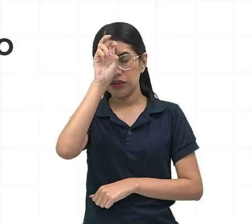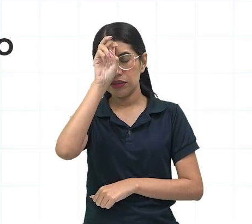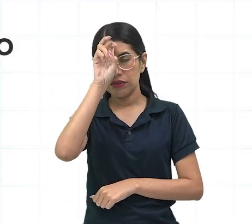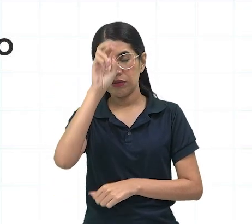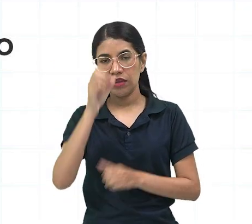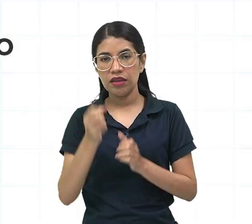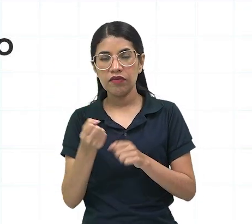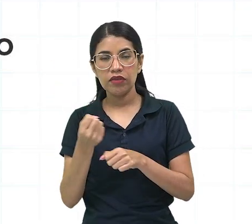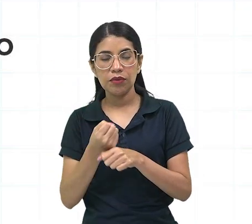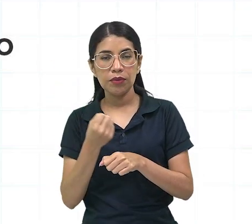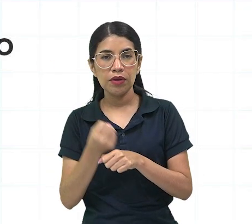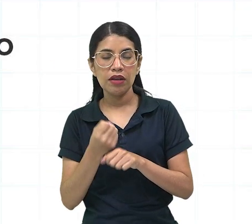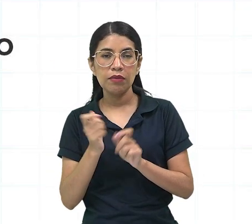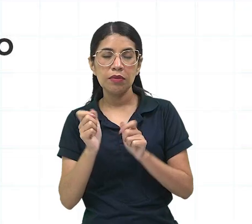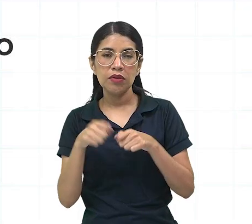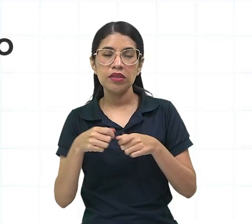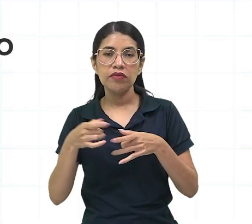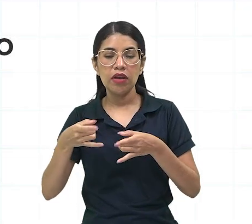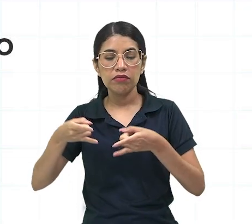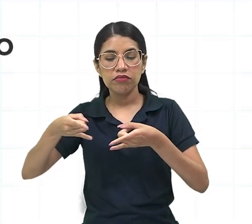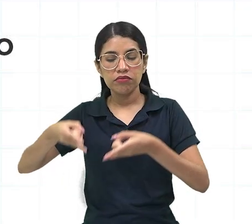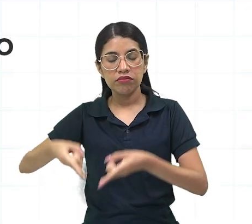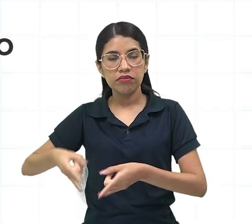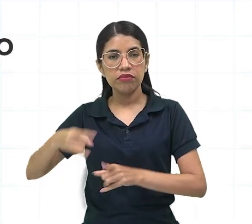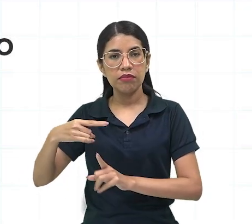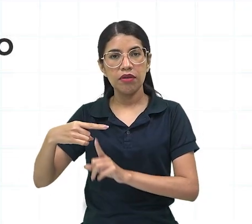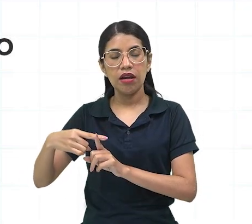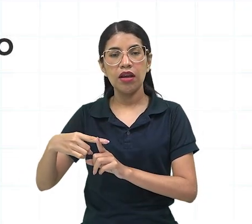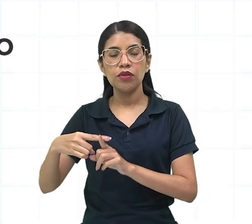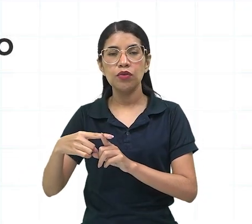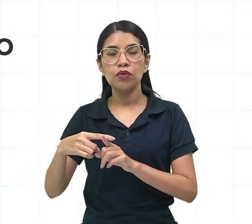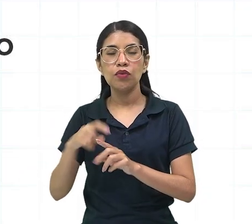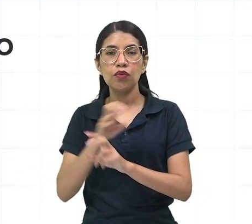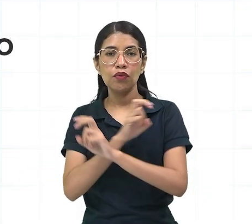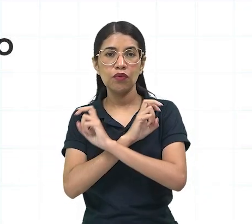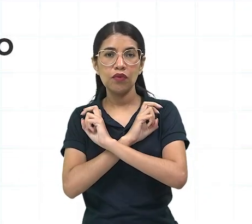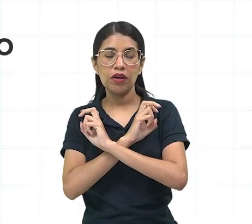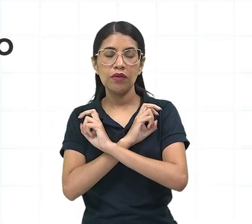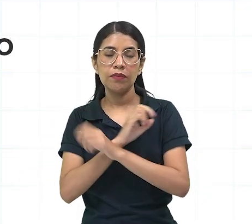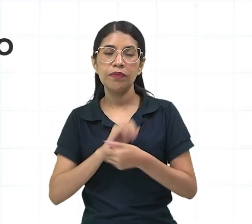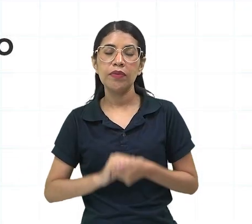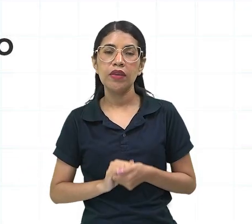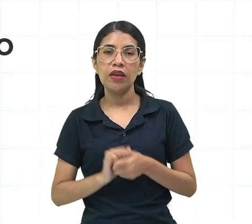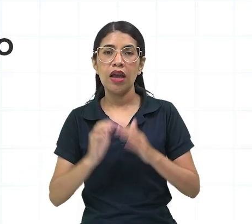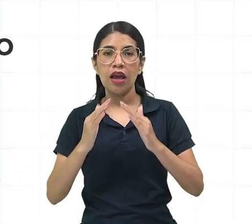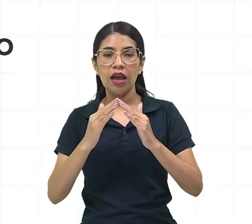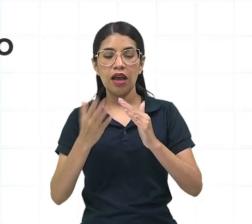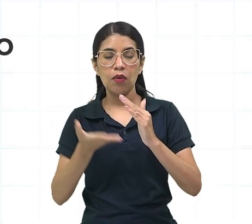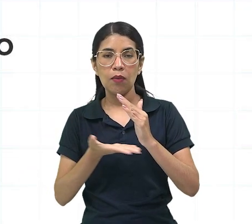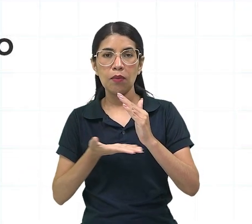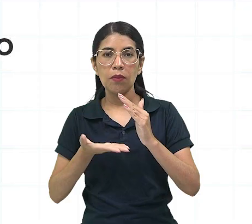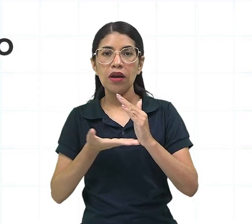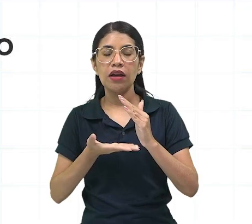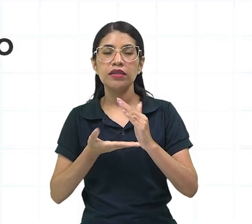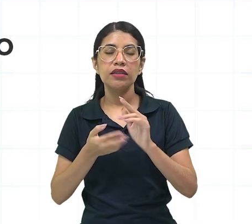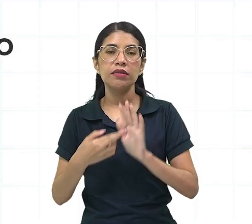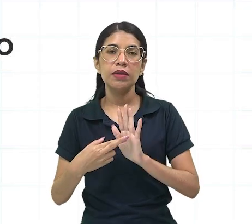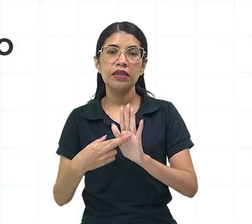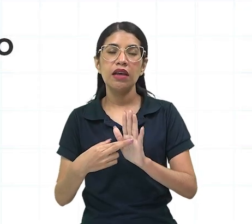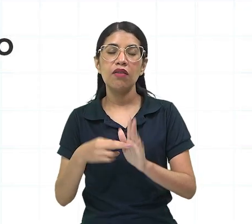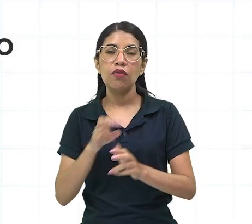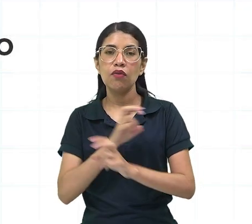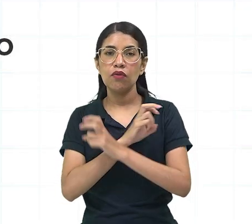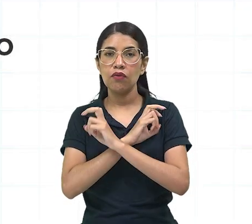Elas eram construídas para serem os túmulos dos faraós. A base do triângulo representava o faraó velado,